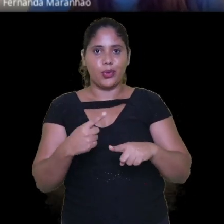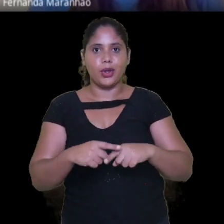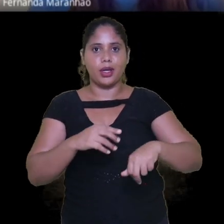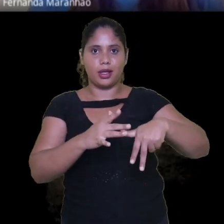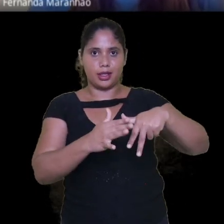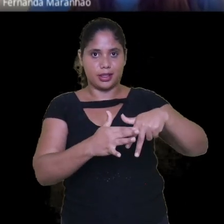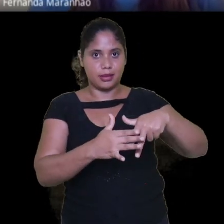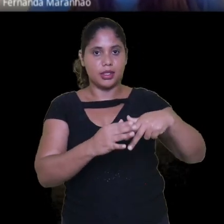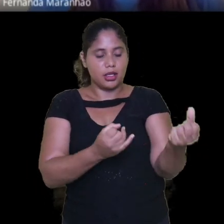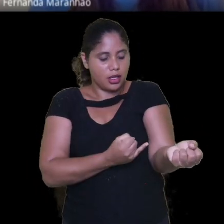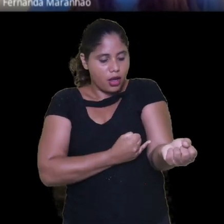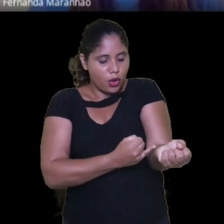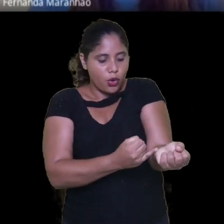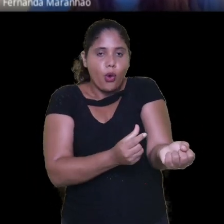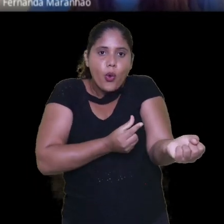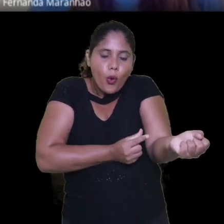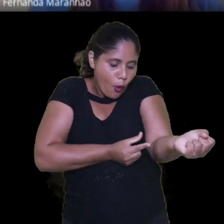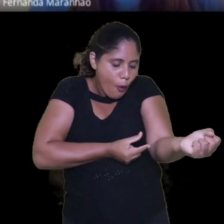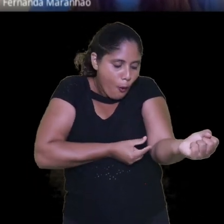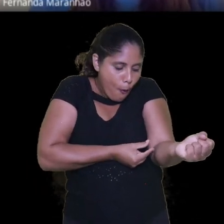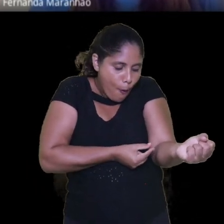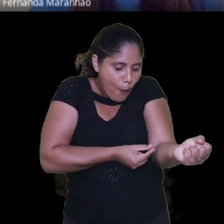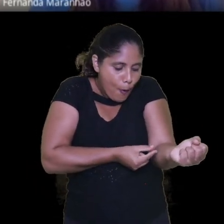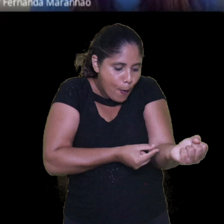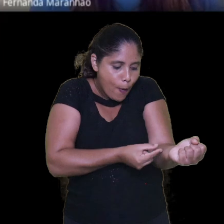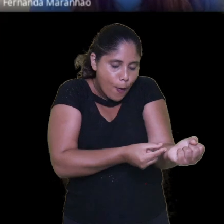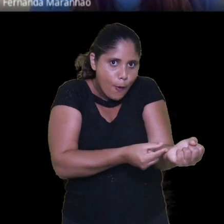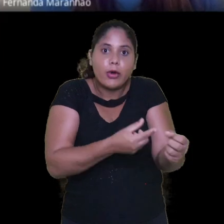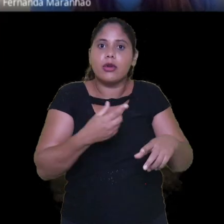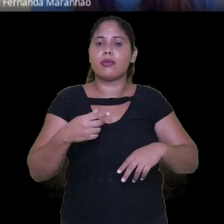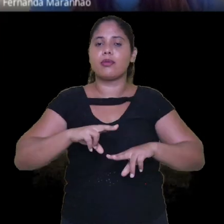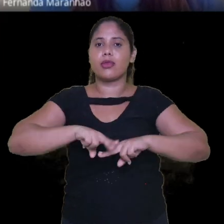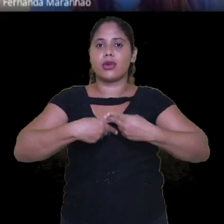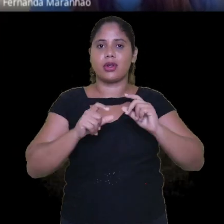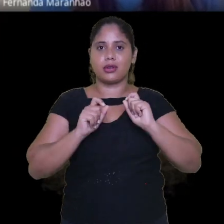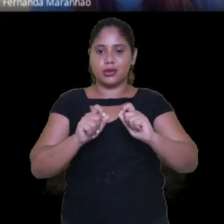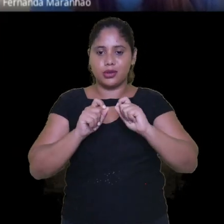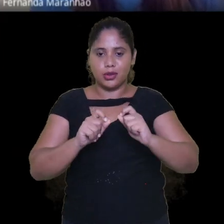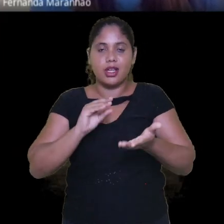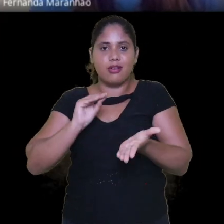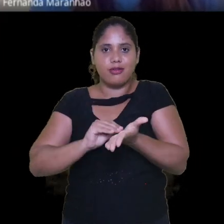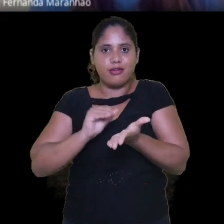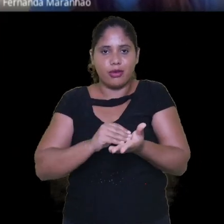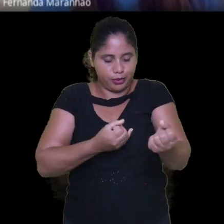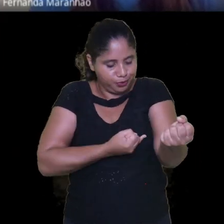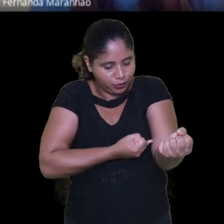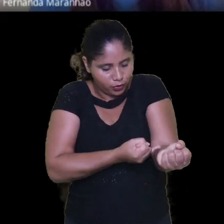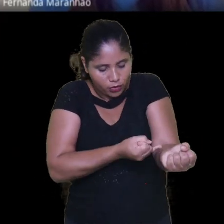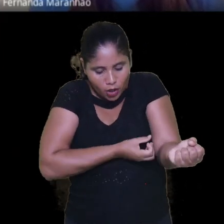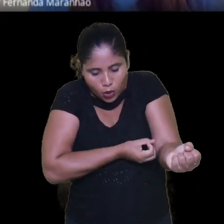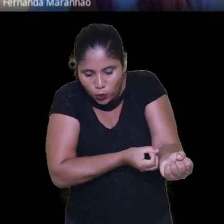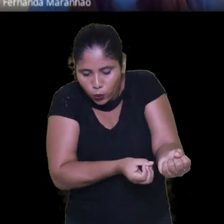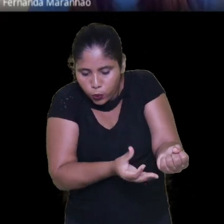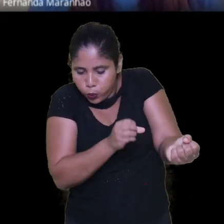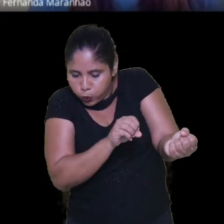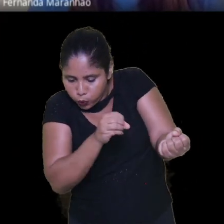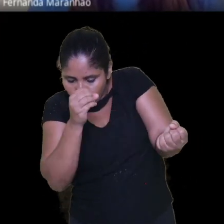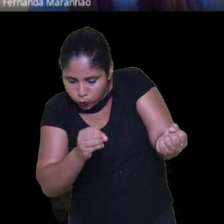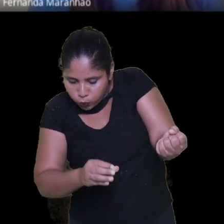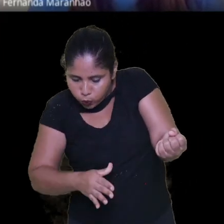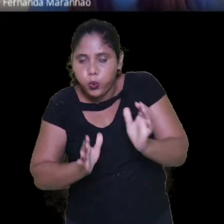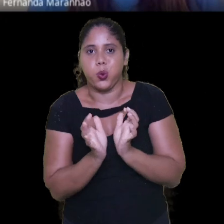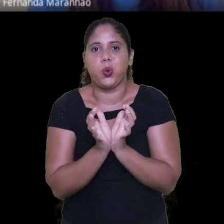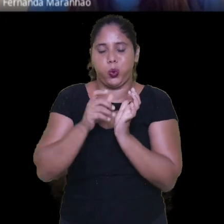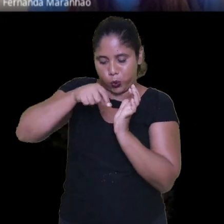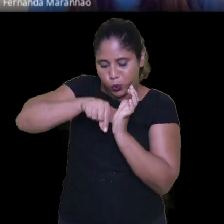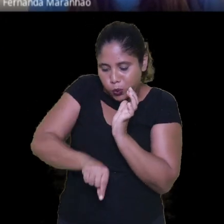segundo as diretrizes para o termo. Então, atingido o termo em torno de 37 semanas, deve ser feito o parto dessa paciente.